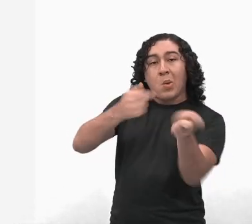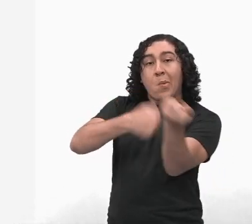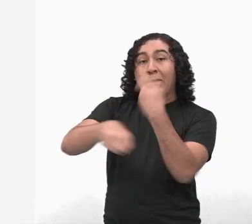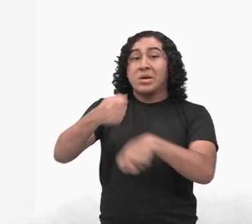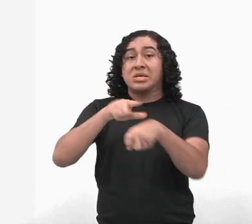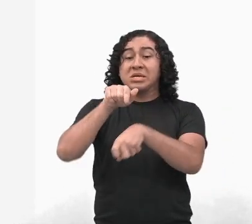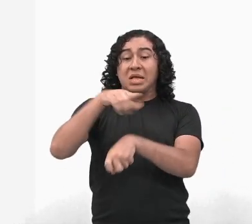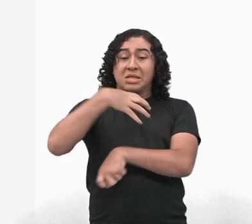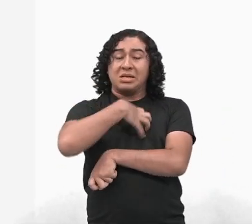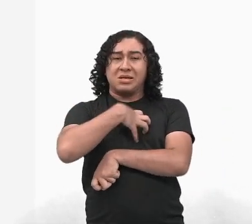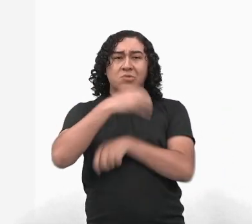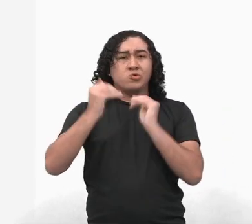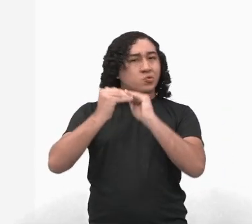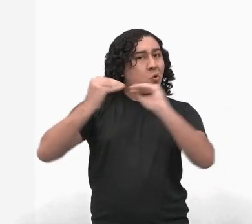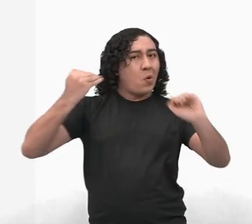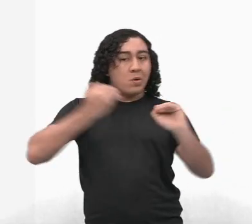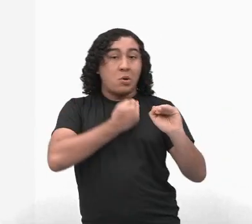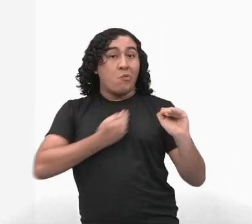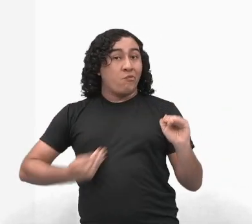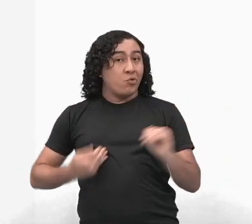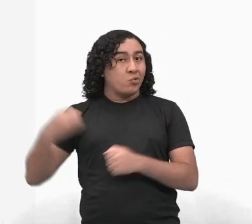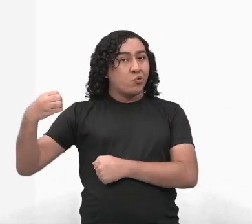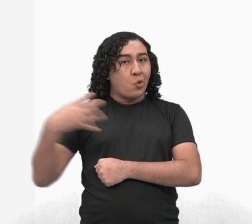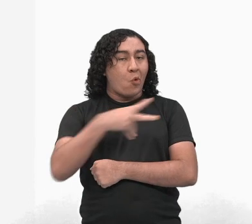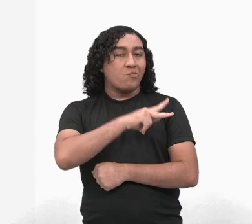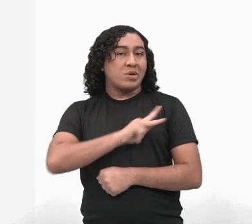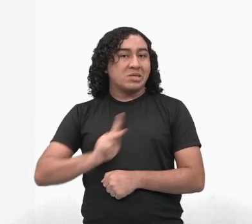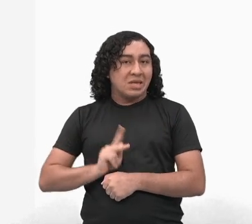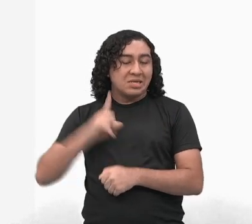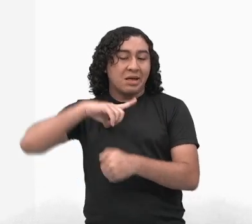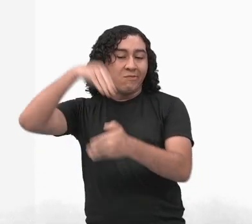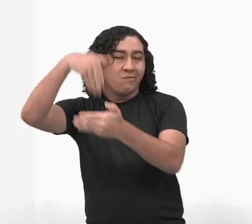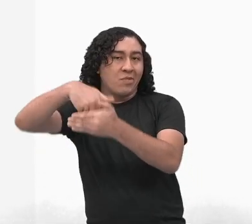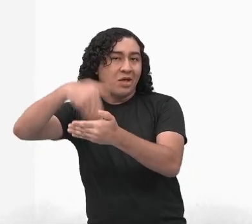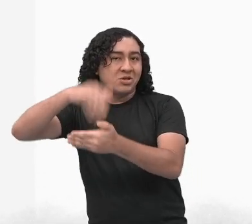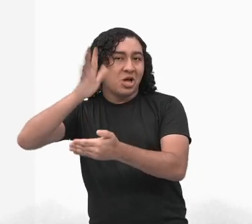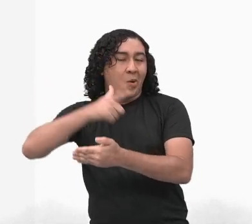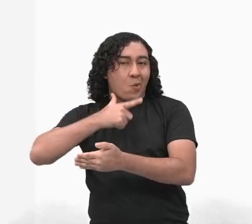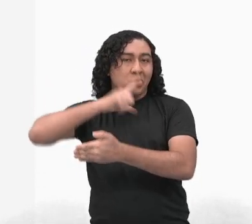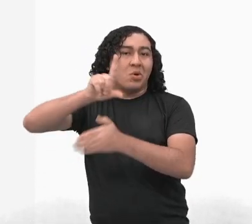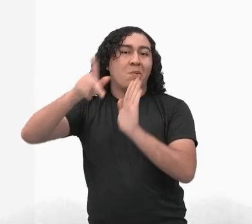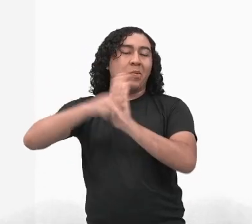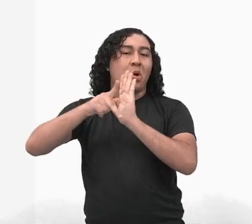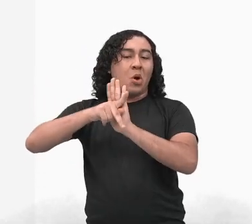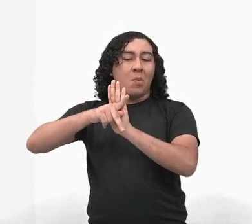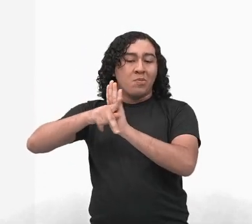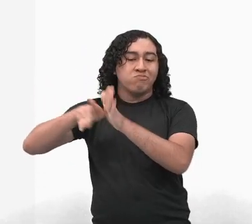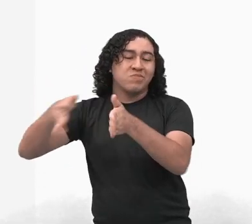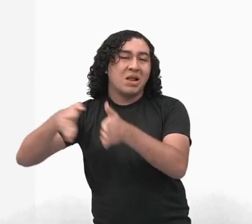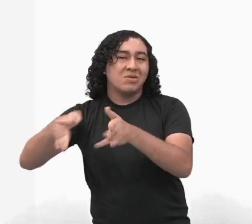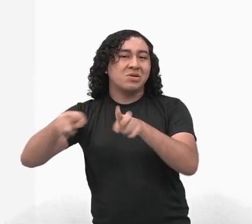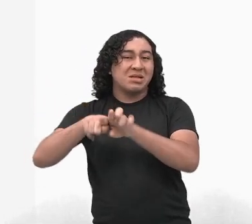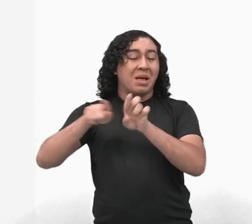estavam descontentes com o novo presidente eleito para a província e